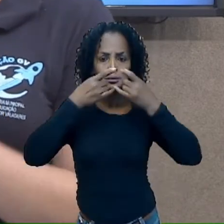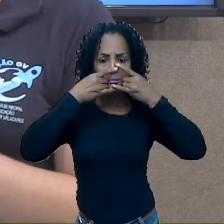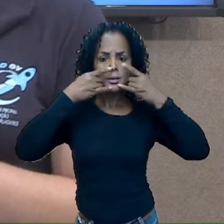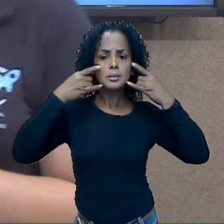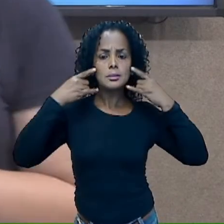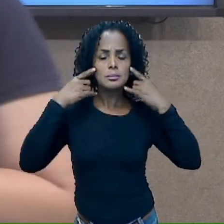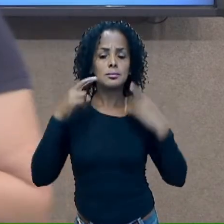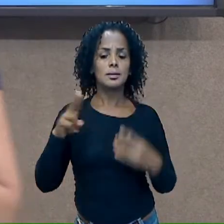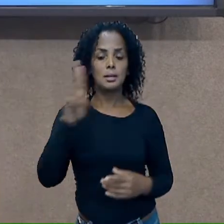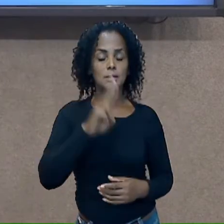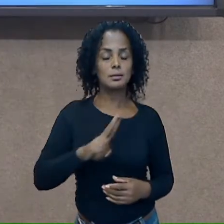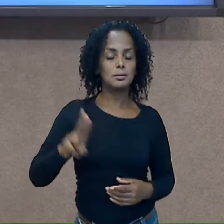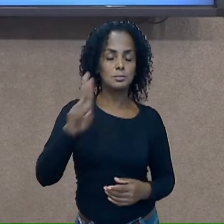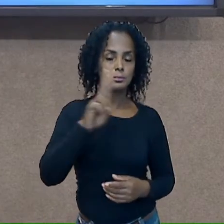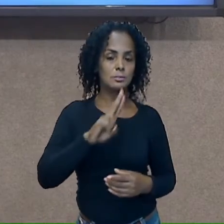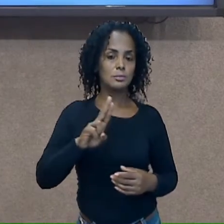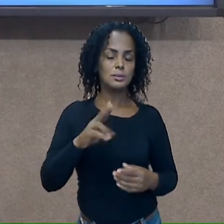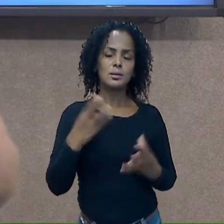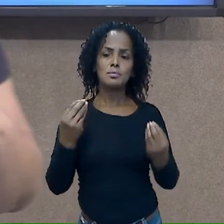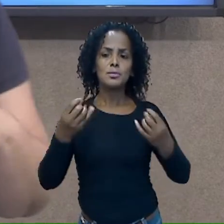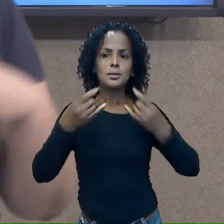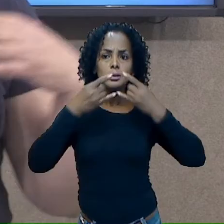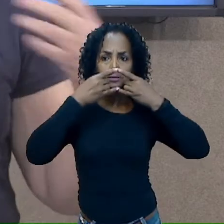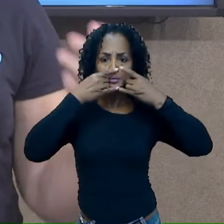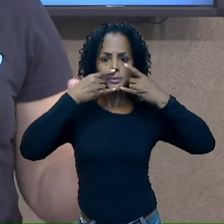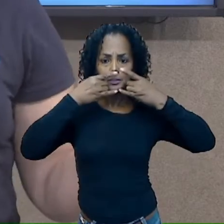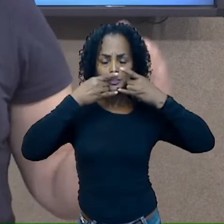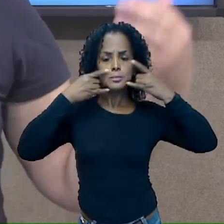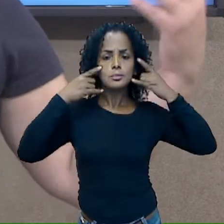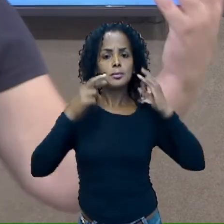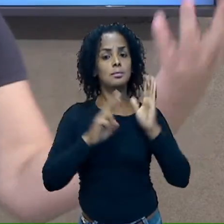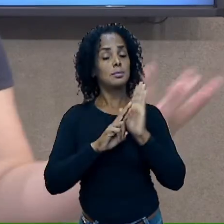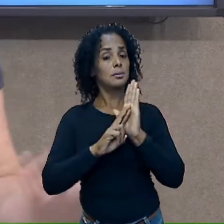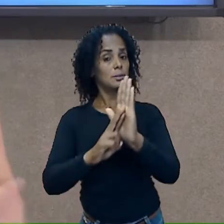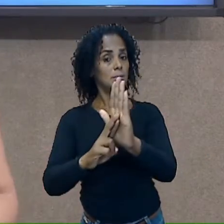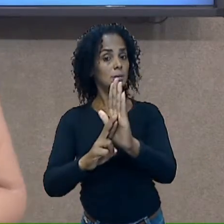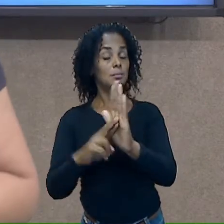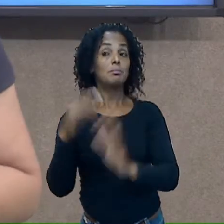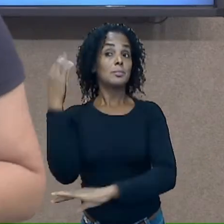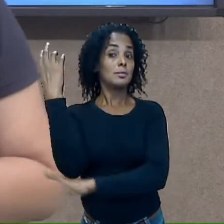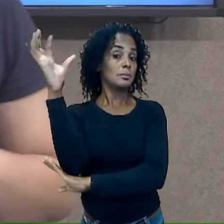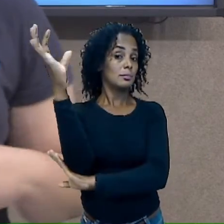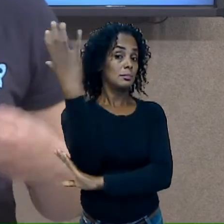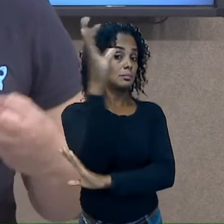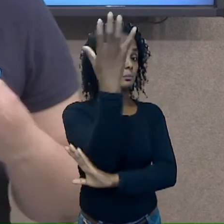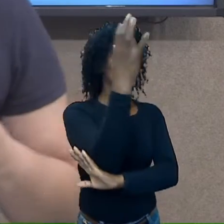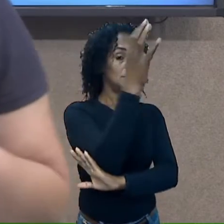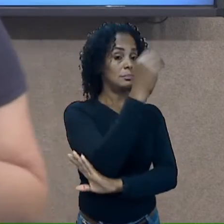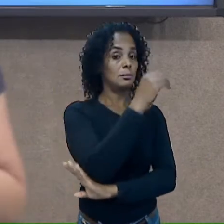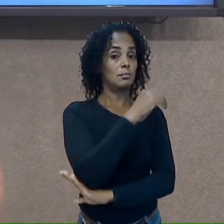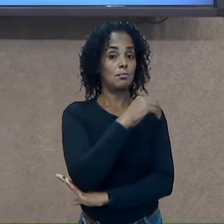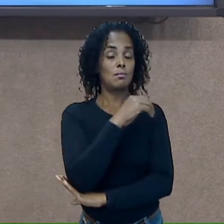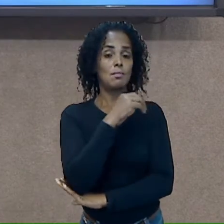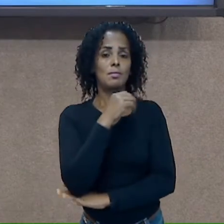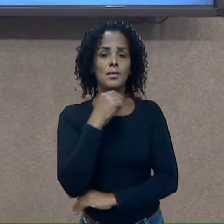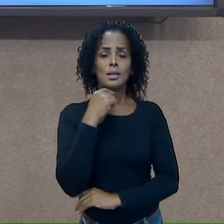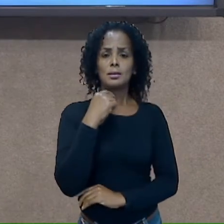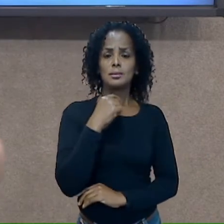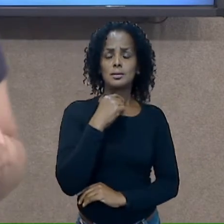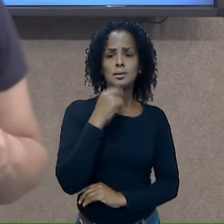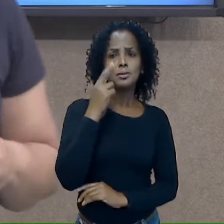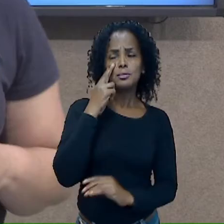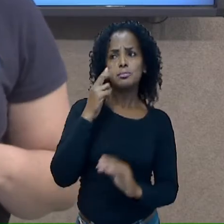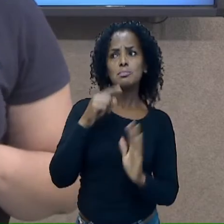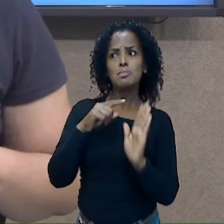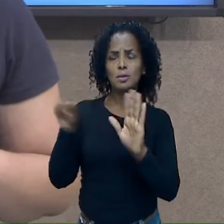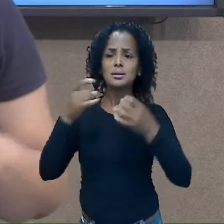elas usam muito nessas máscaras indígenas representar a natureza. Os traços, né, gráficos